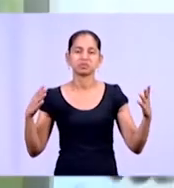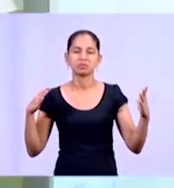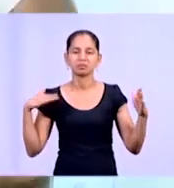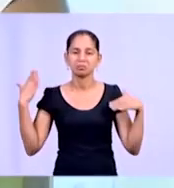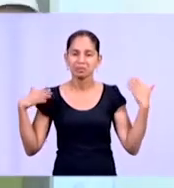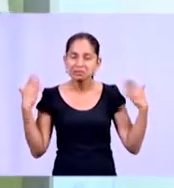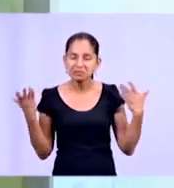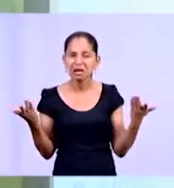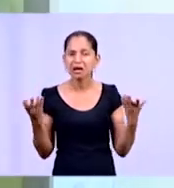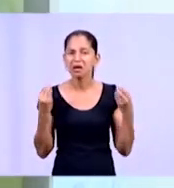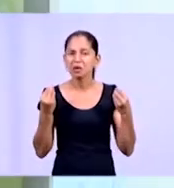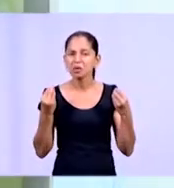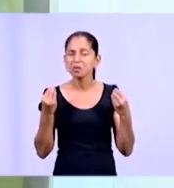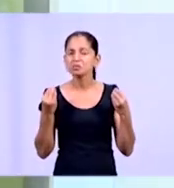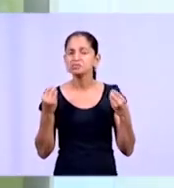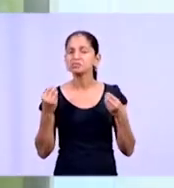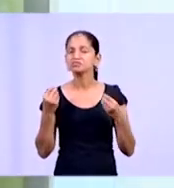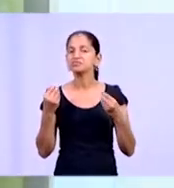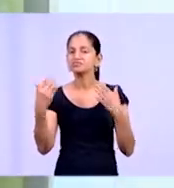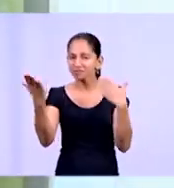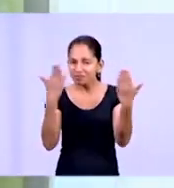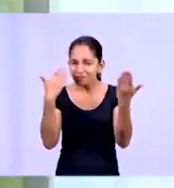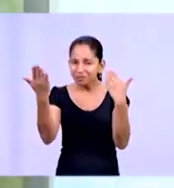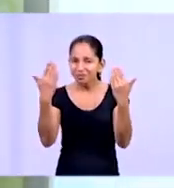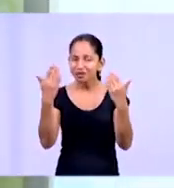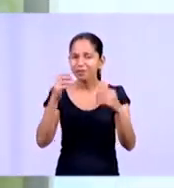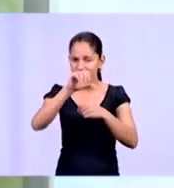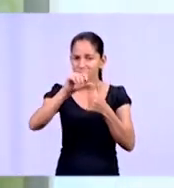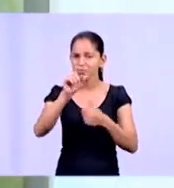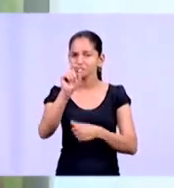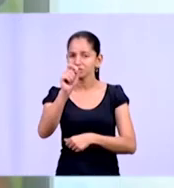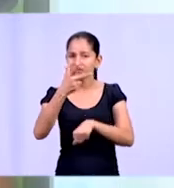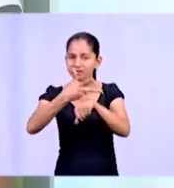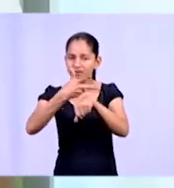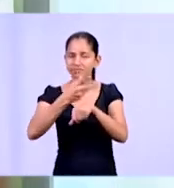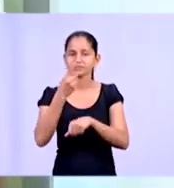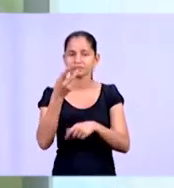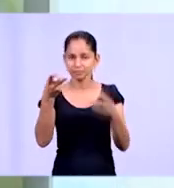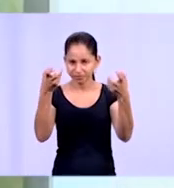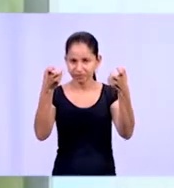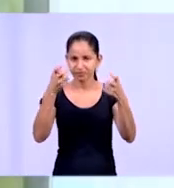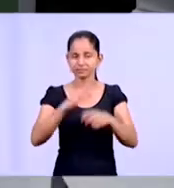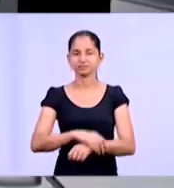anos atrás se vestiam, se comunicavam? Então, será que houve uma mudança? Vamos dar uma olhada nessa matéria aí, gente.